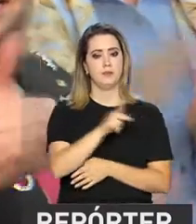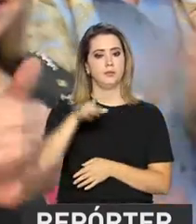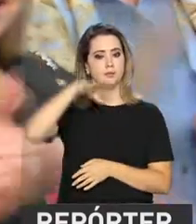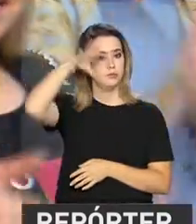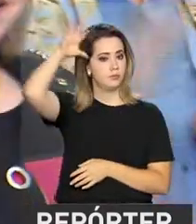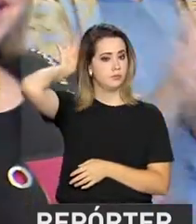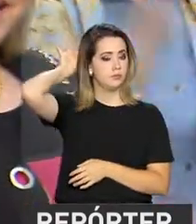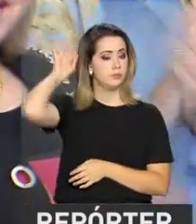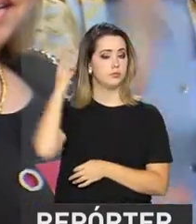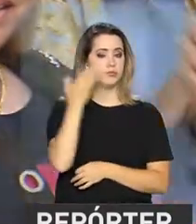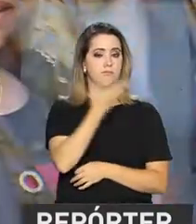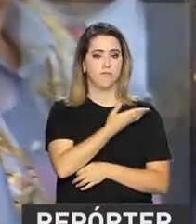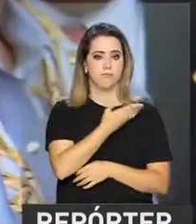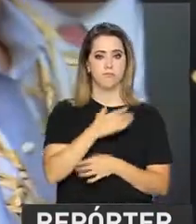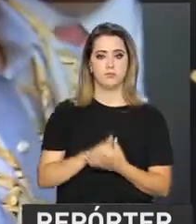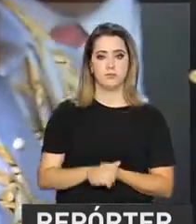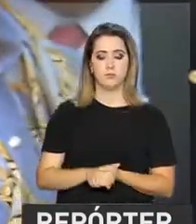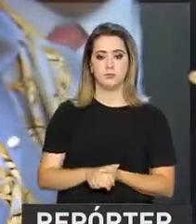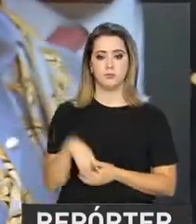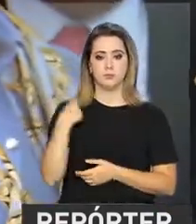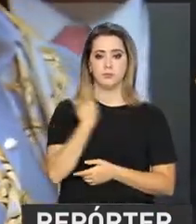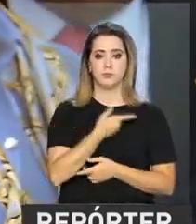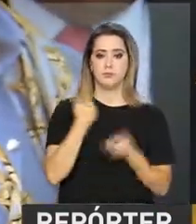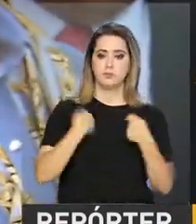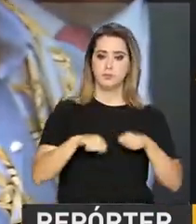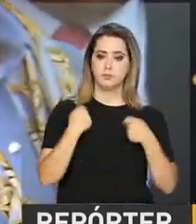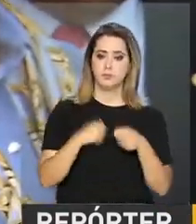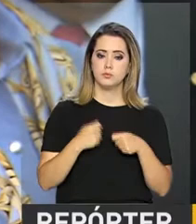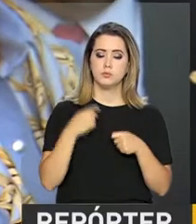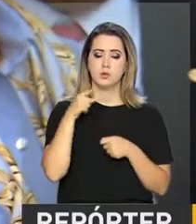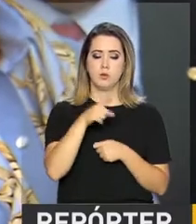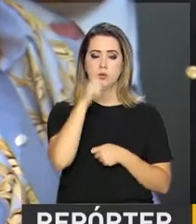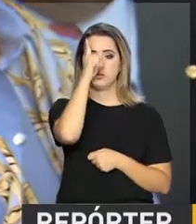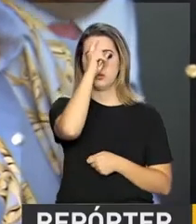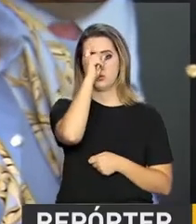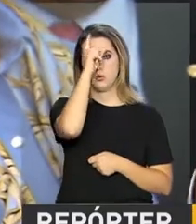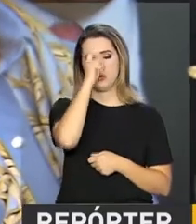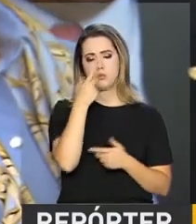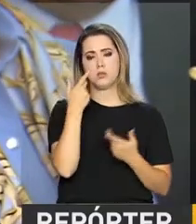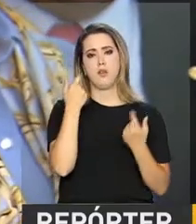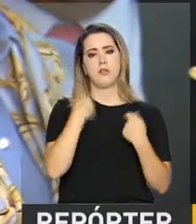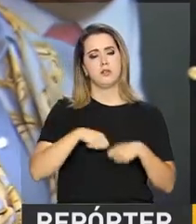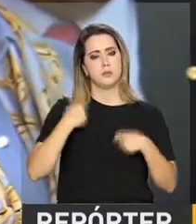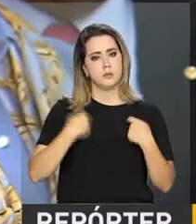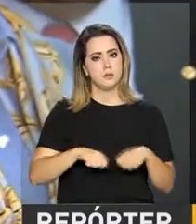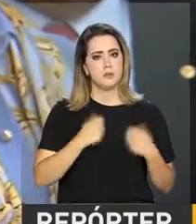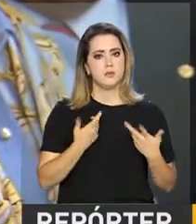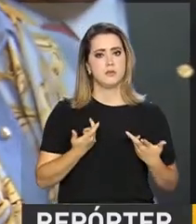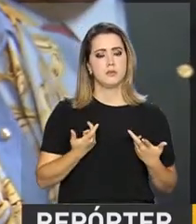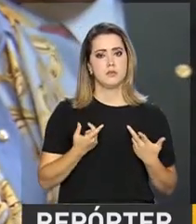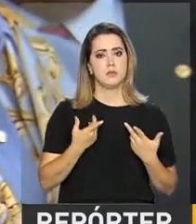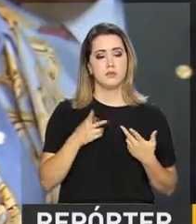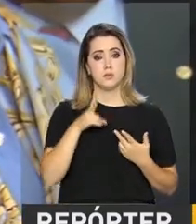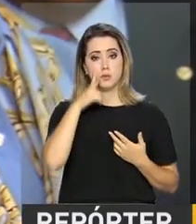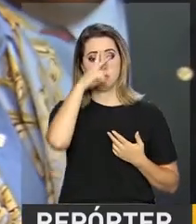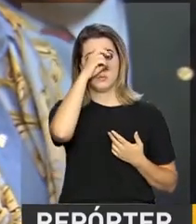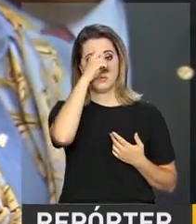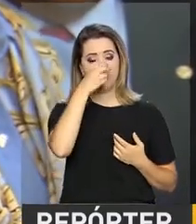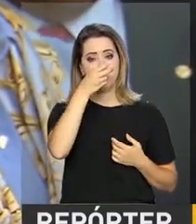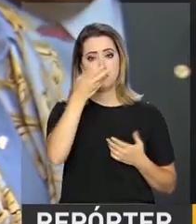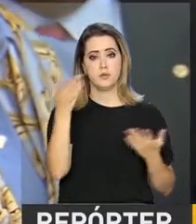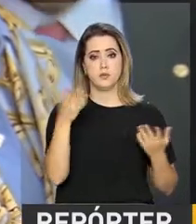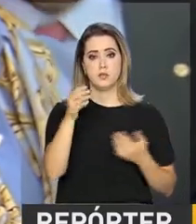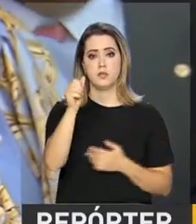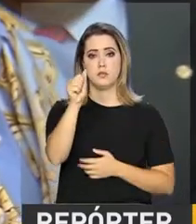o rodrigo maia nós precisamos das santas casas nós precisamos fortalecer as